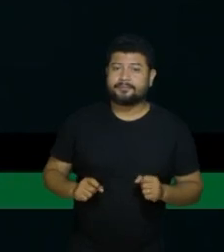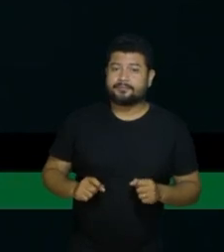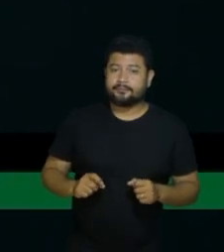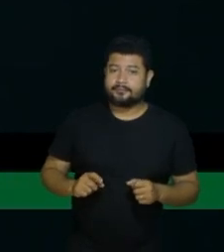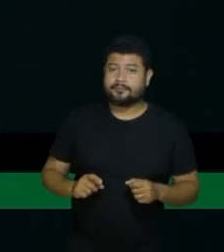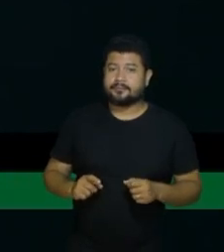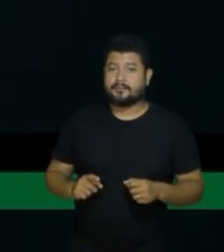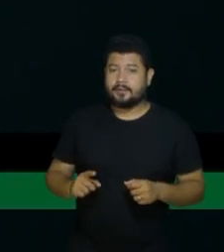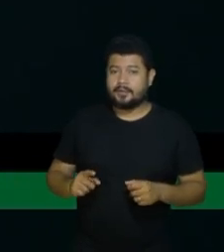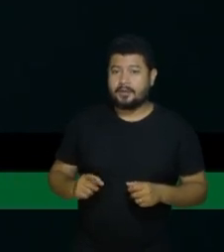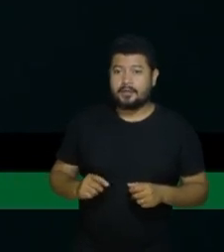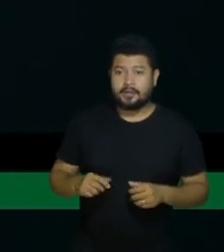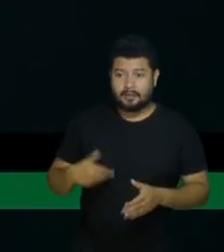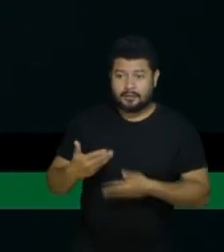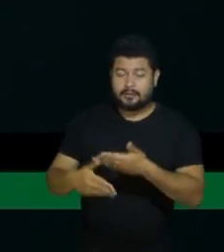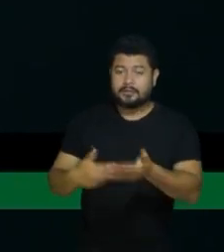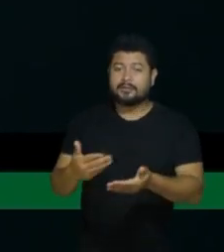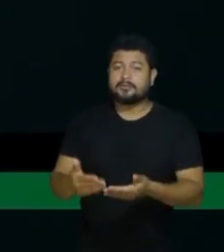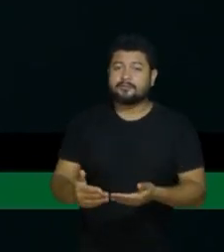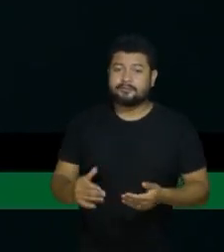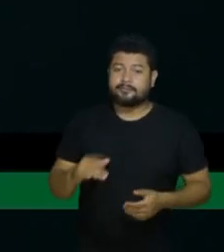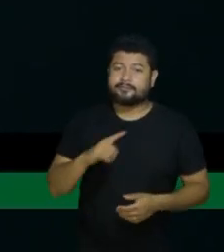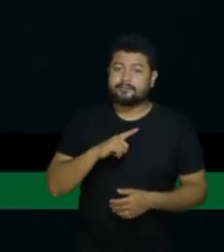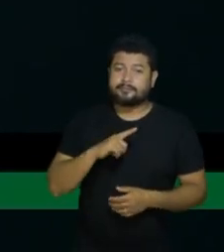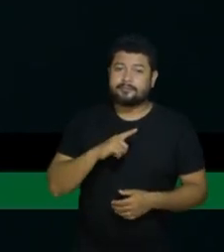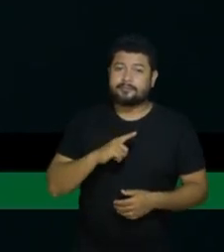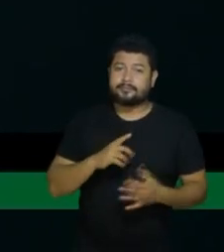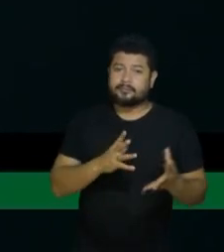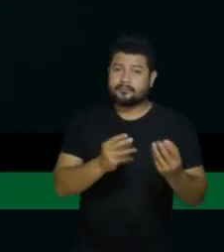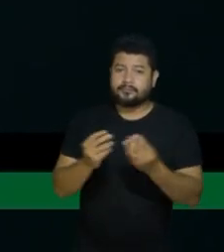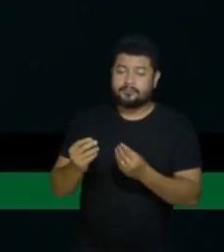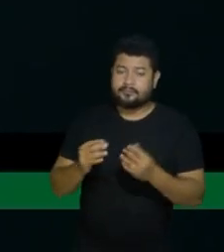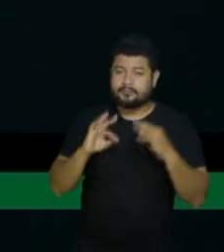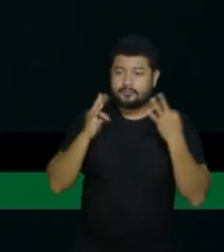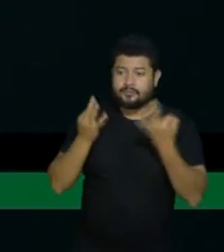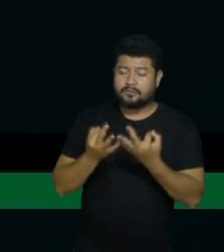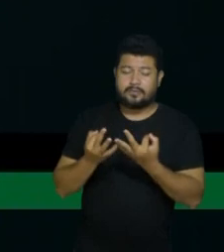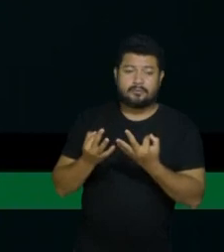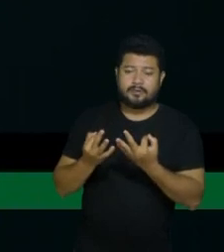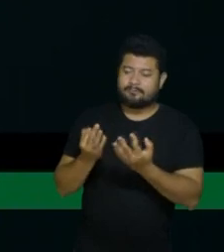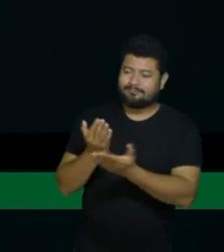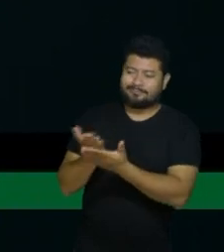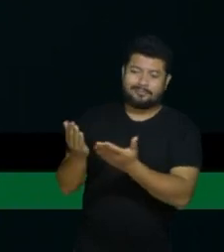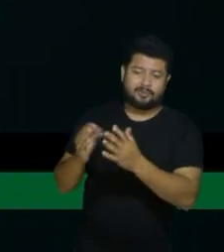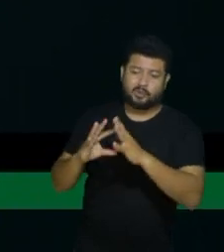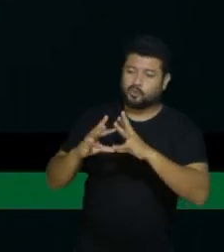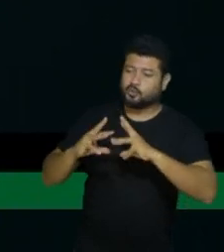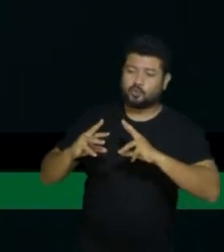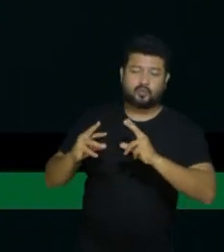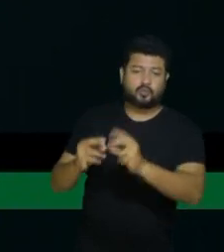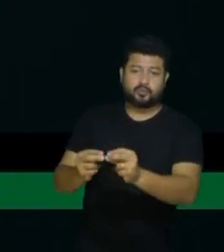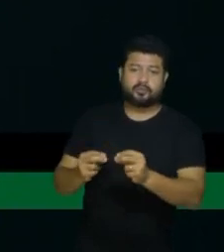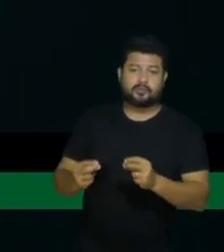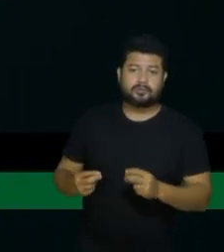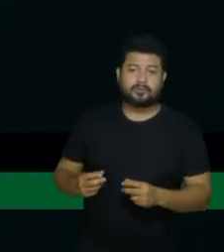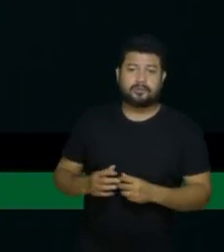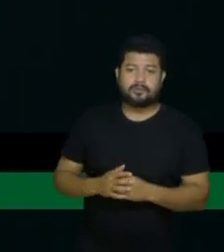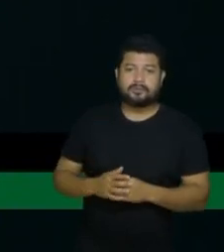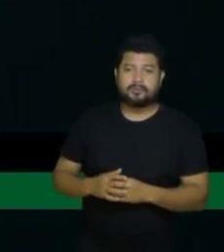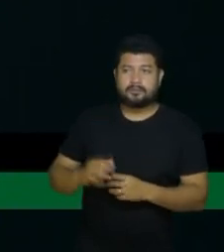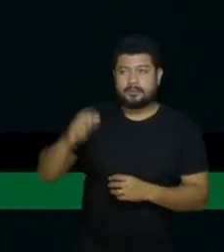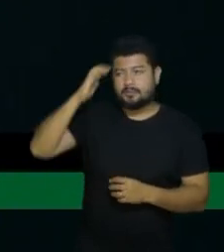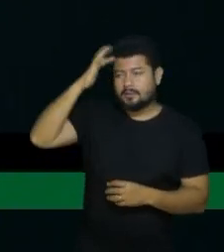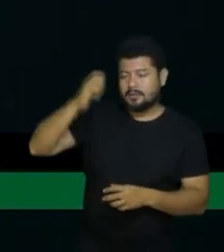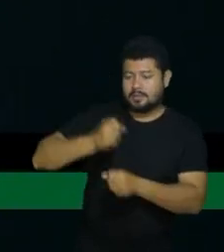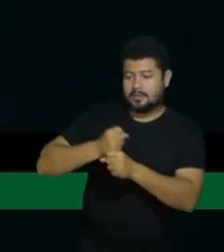dor que está por vir ainda muitas famílias perderam tudo trabalho de mais de 50